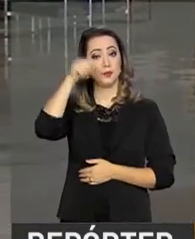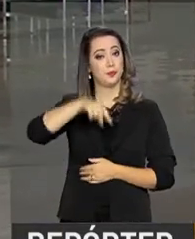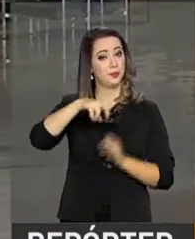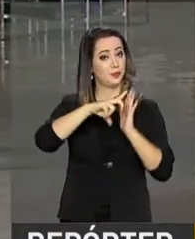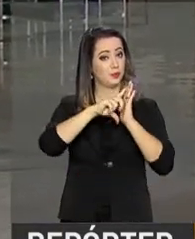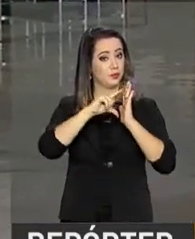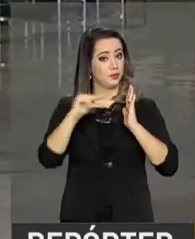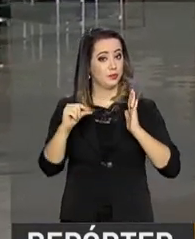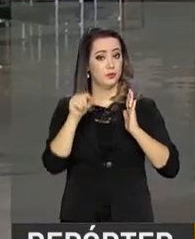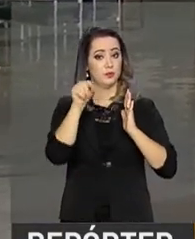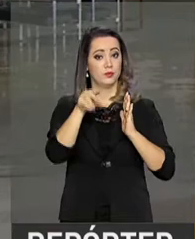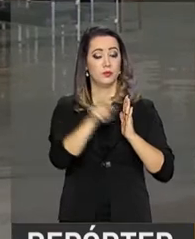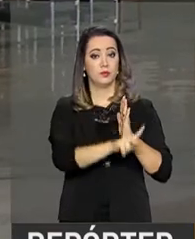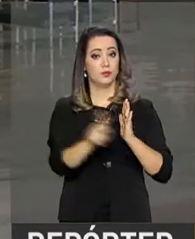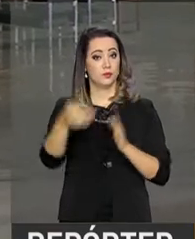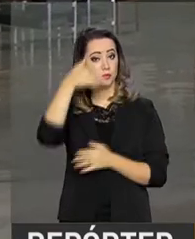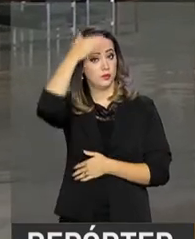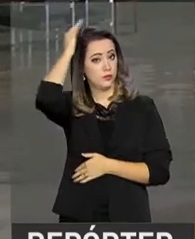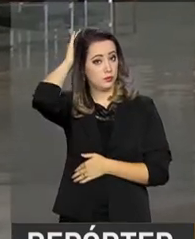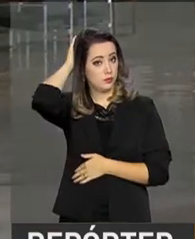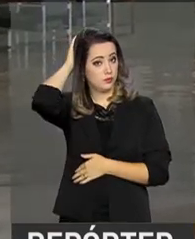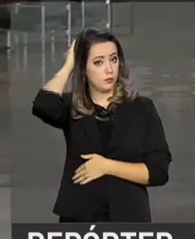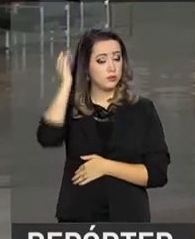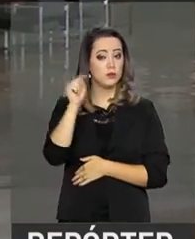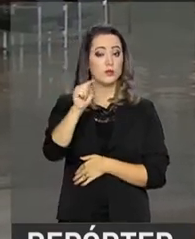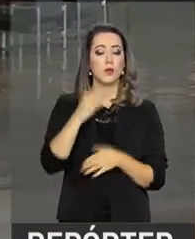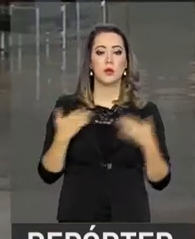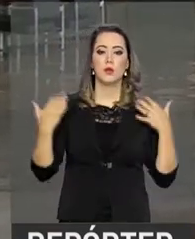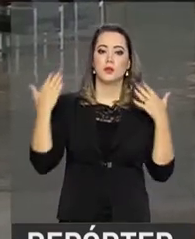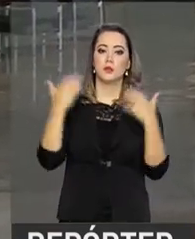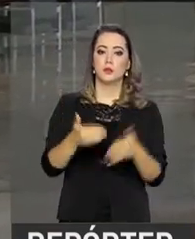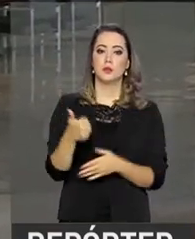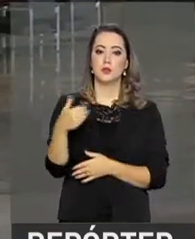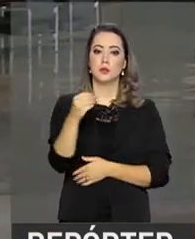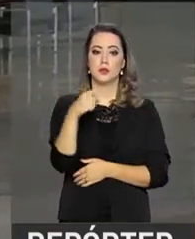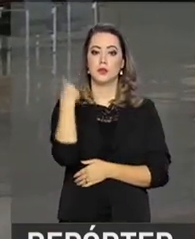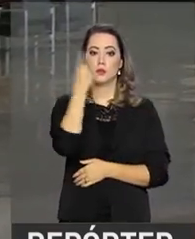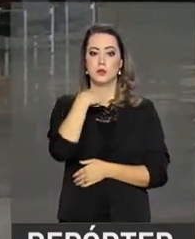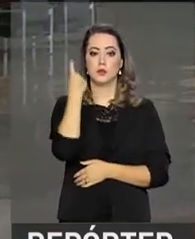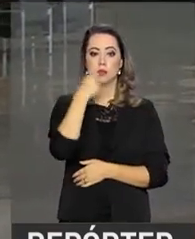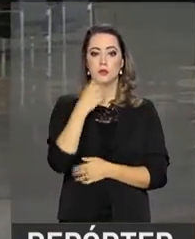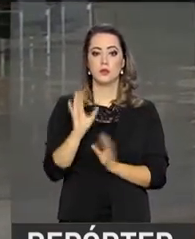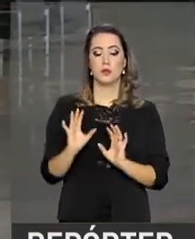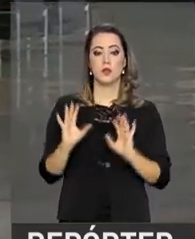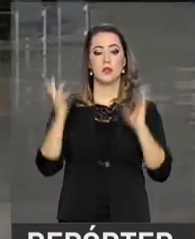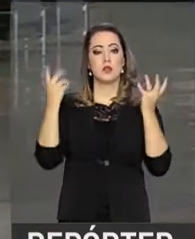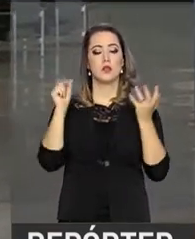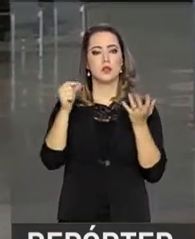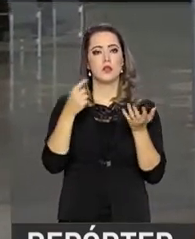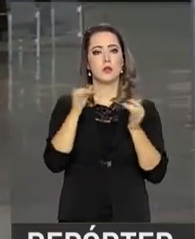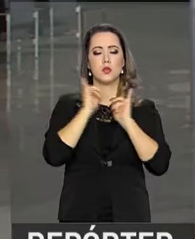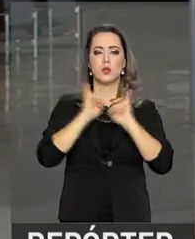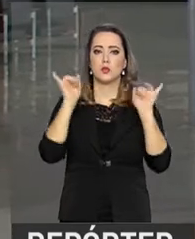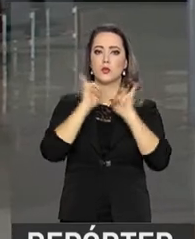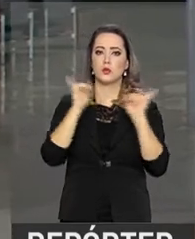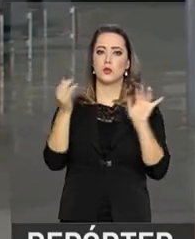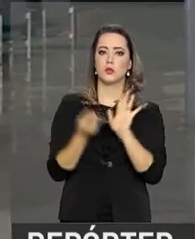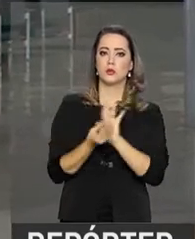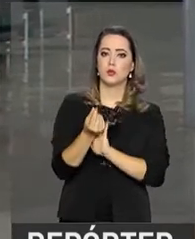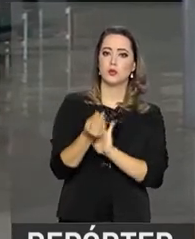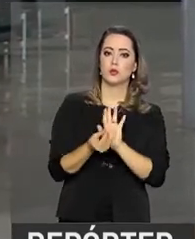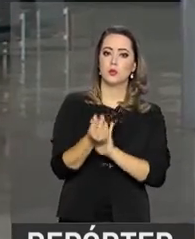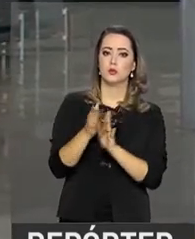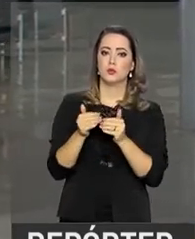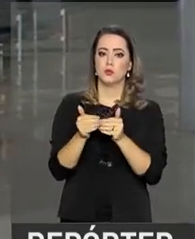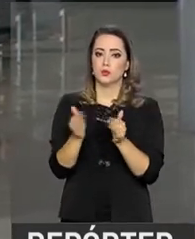no palácio do planalto o presidente michel temer participa às 10 horas da solenidade de anúncio de recursos para